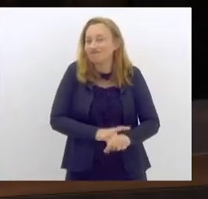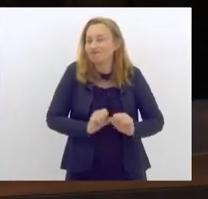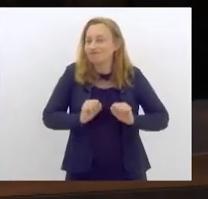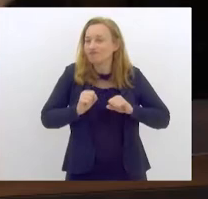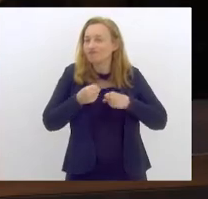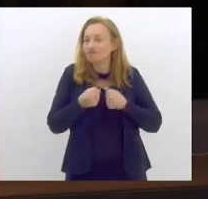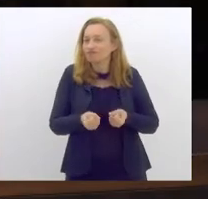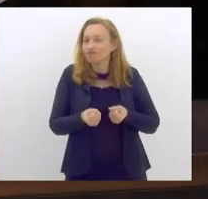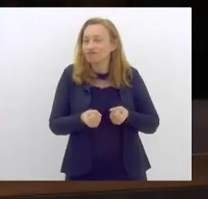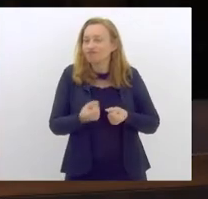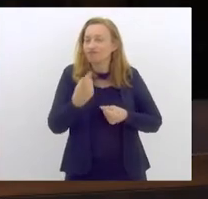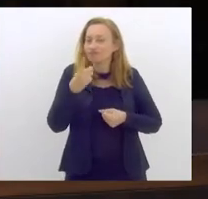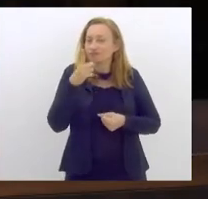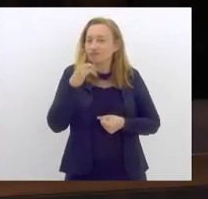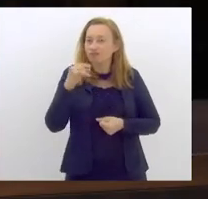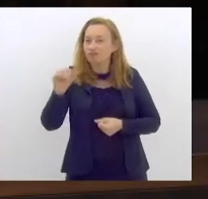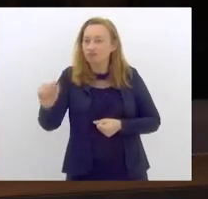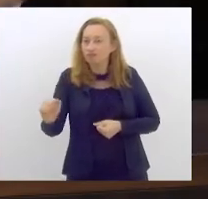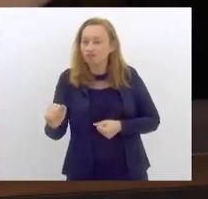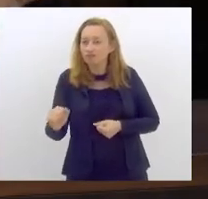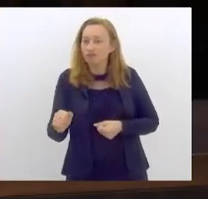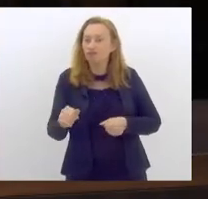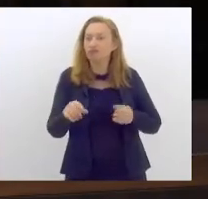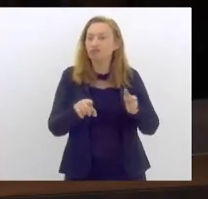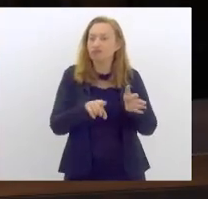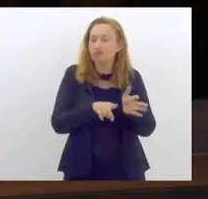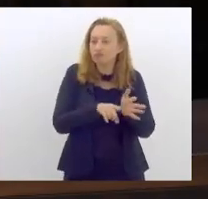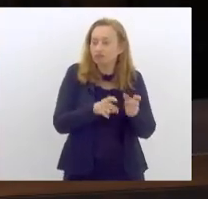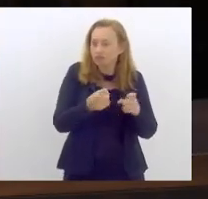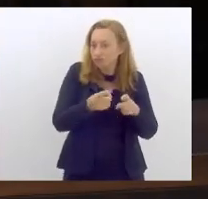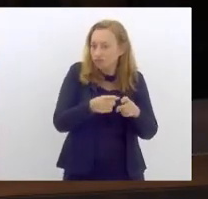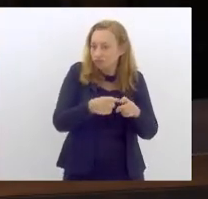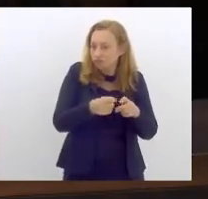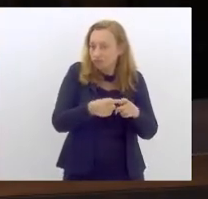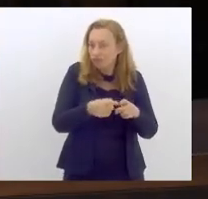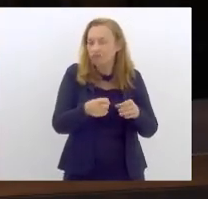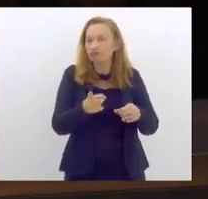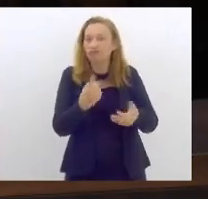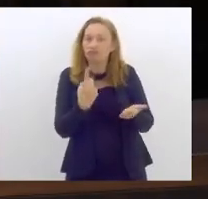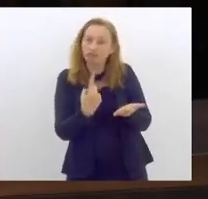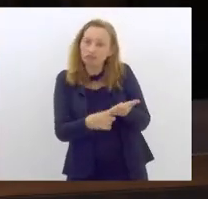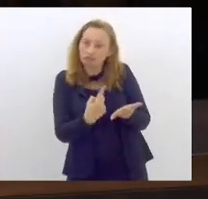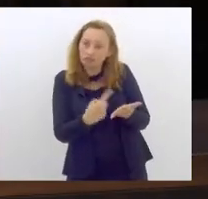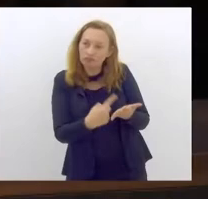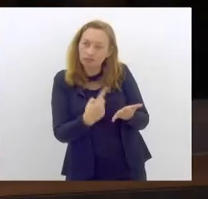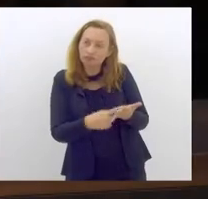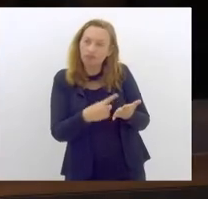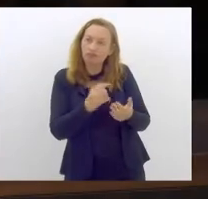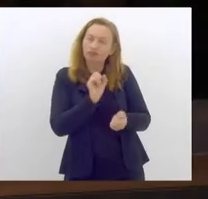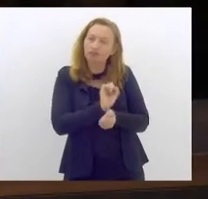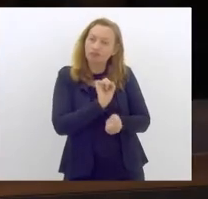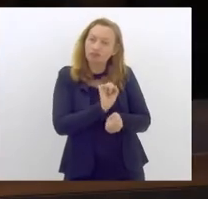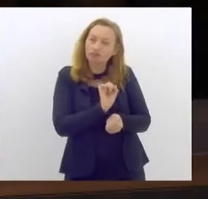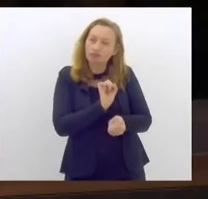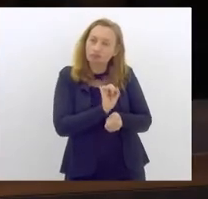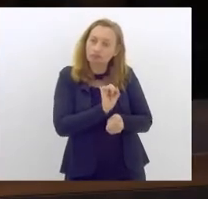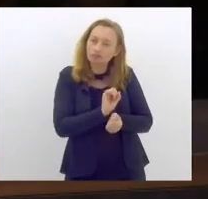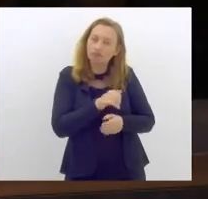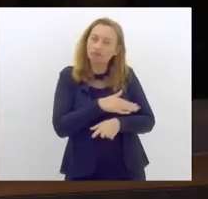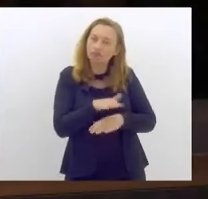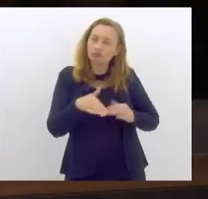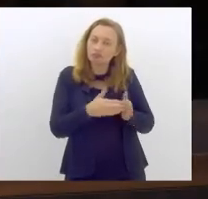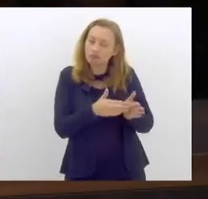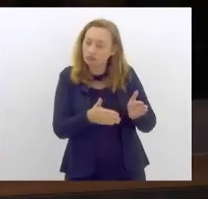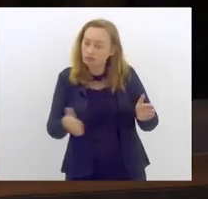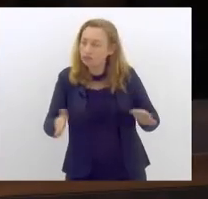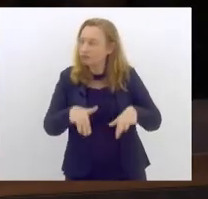dedicar aí um dia aí no consultório marcar a espera todo esse